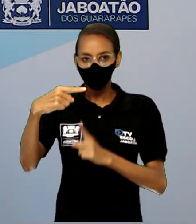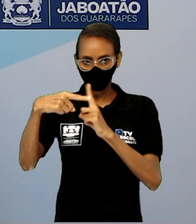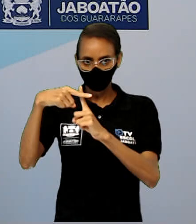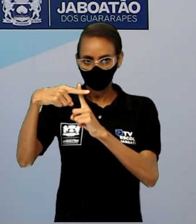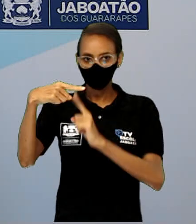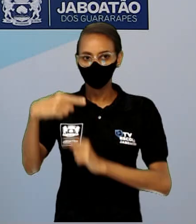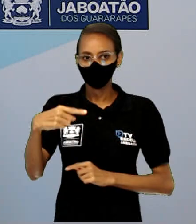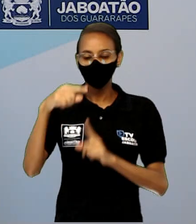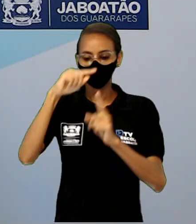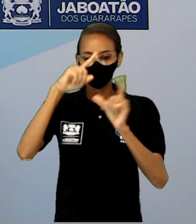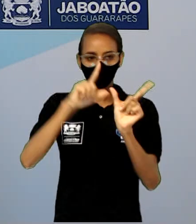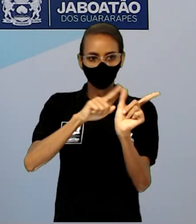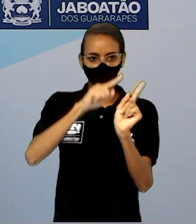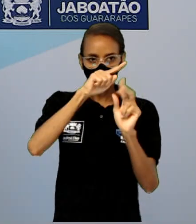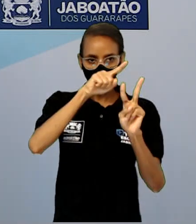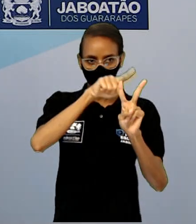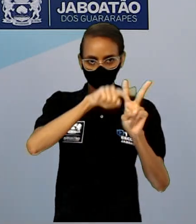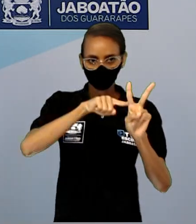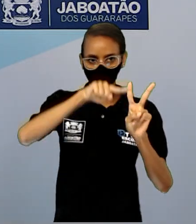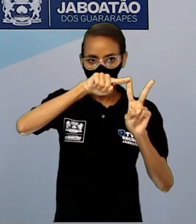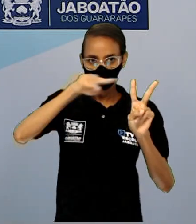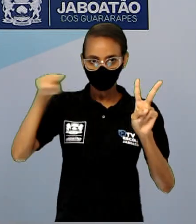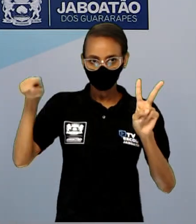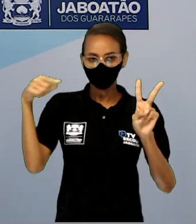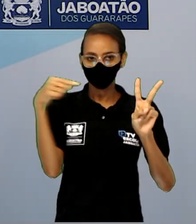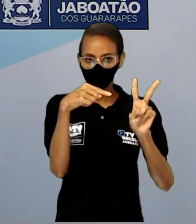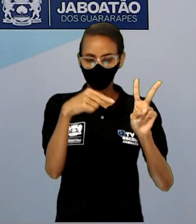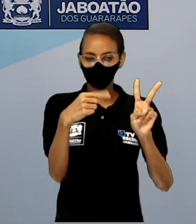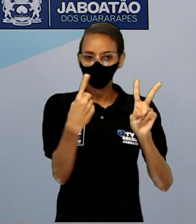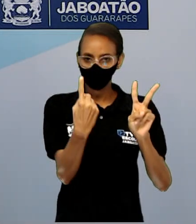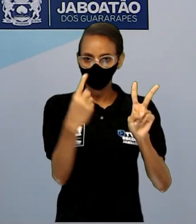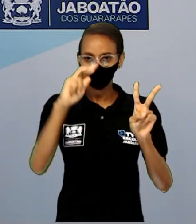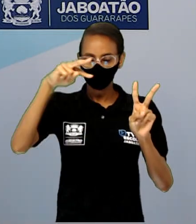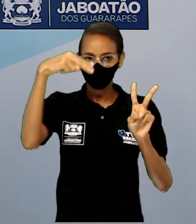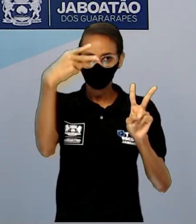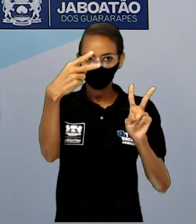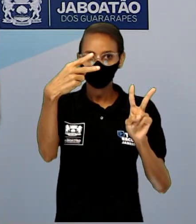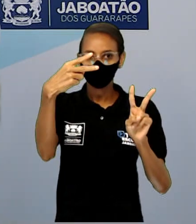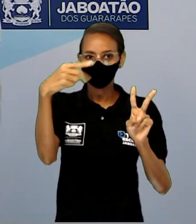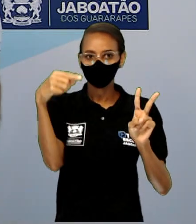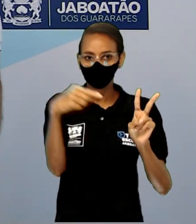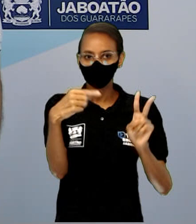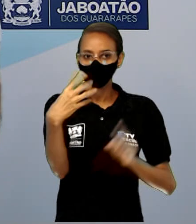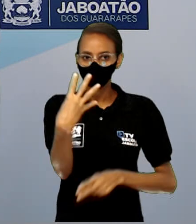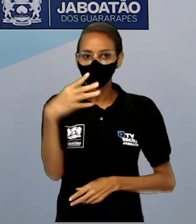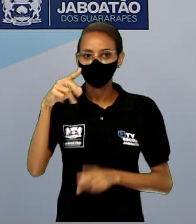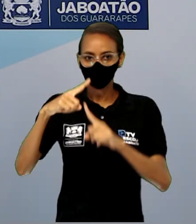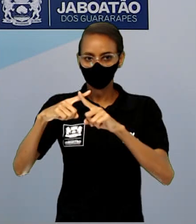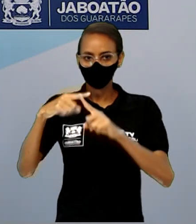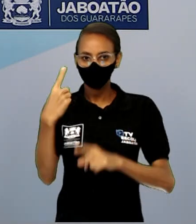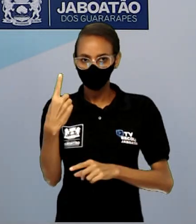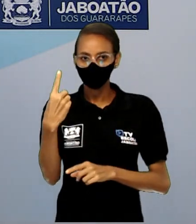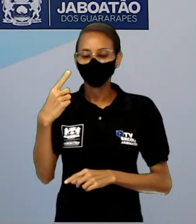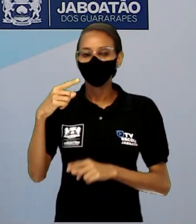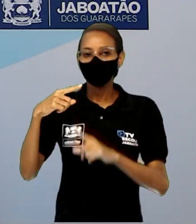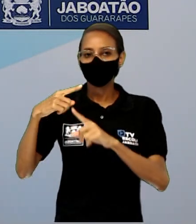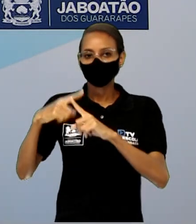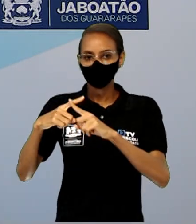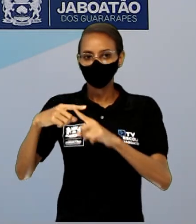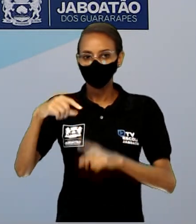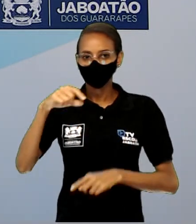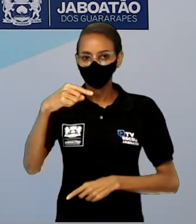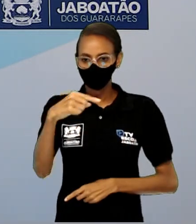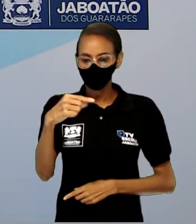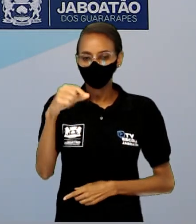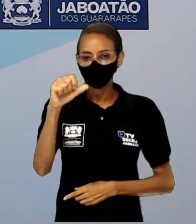igual a 870. Pessoal, a forma geral de uma equação do segundo grau, você lembra que é ax ao quadrado